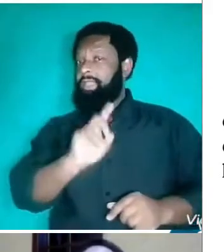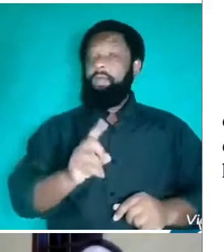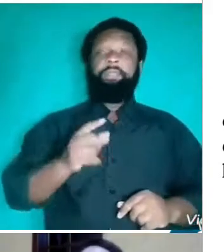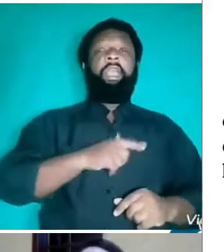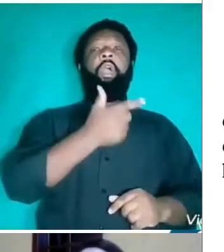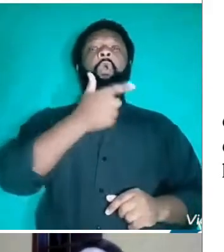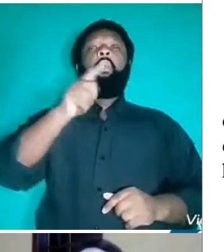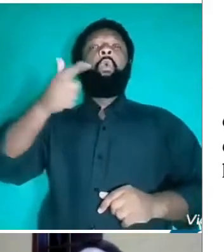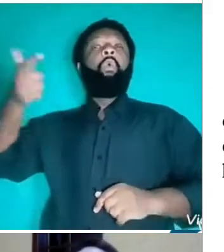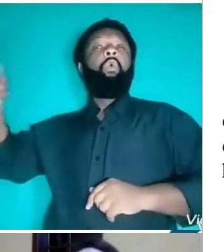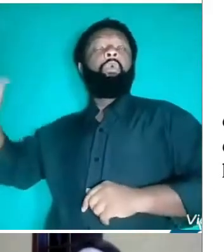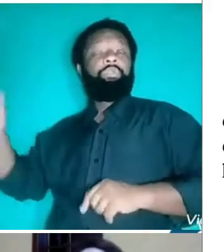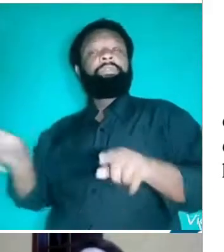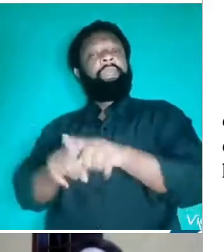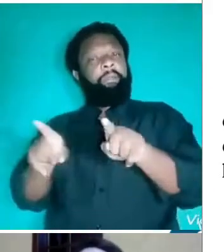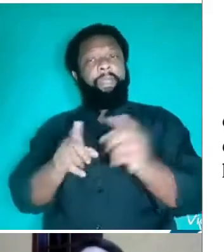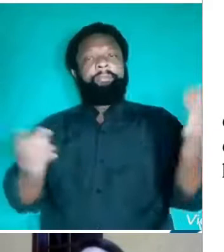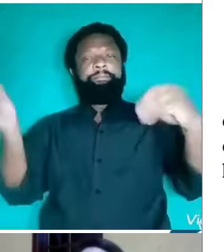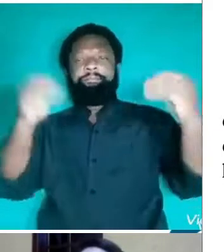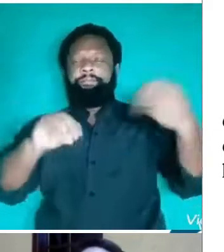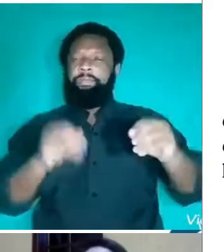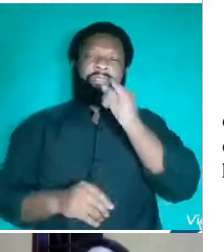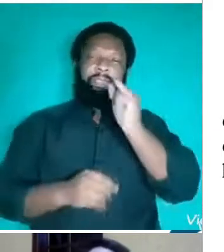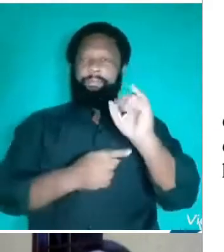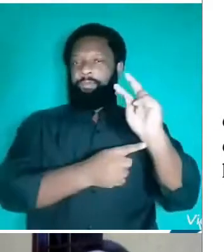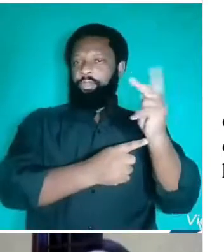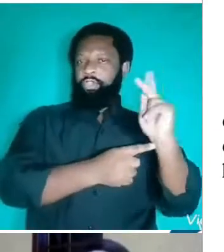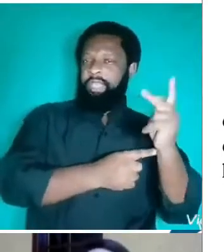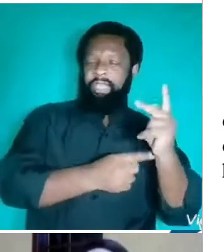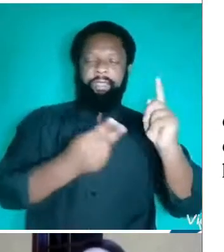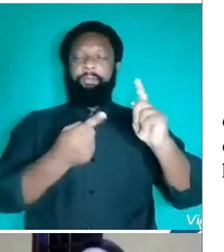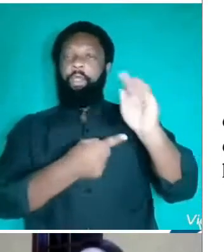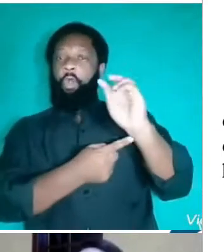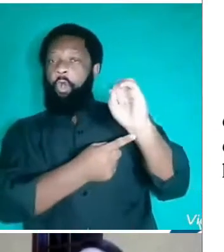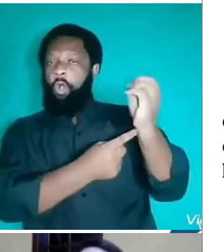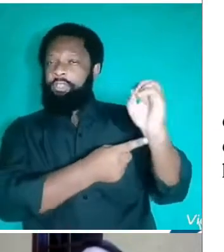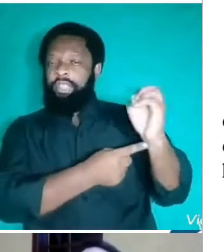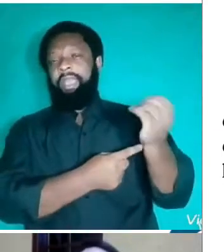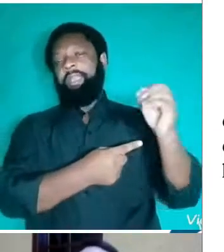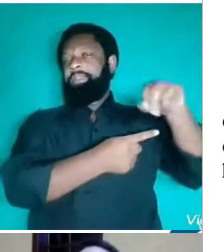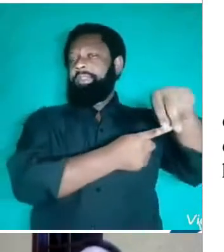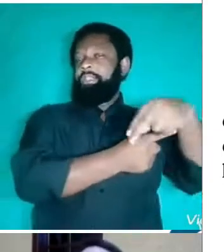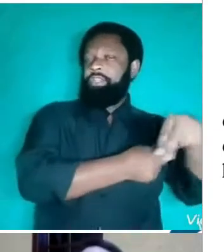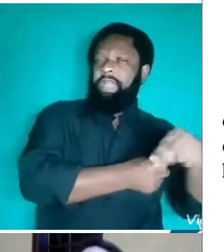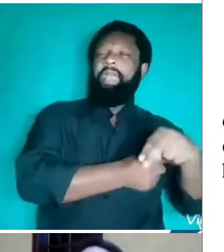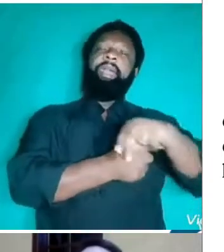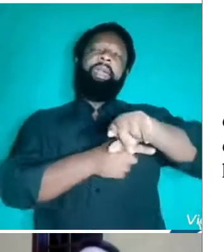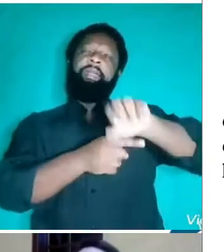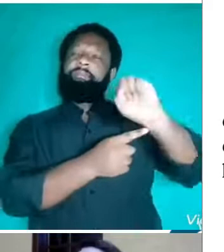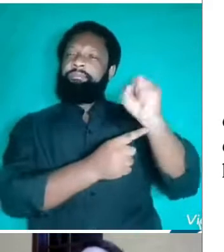carbônicos. Outros elementos também vão aparecer, como hidrogênio, oxigênio,